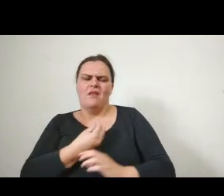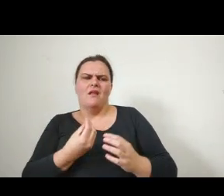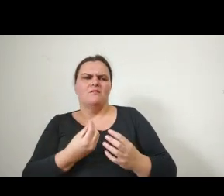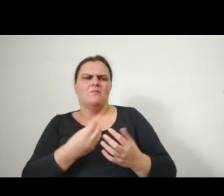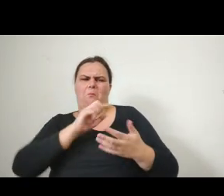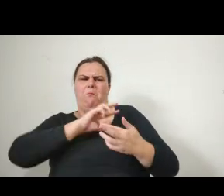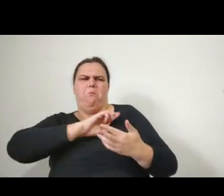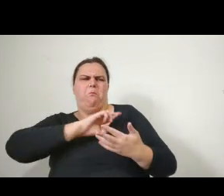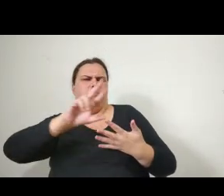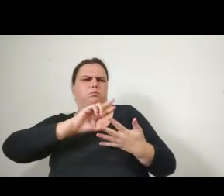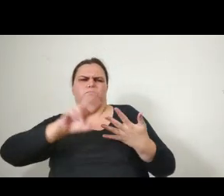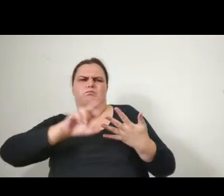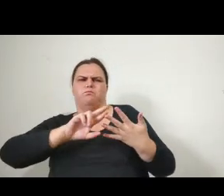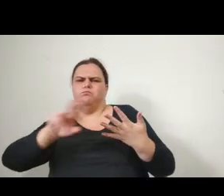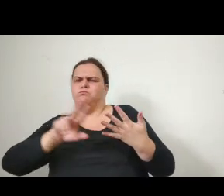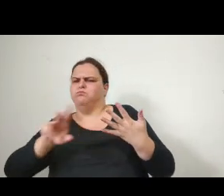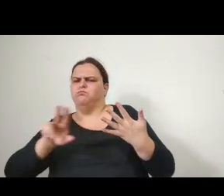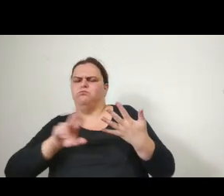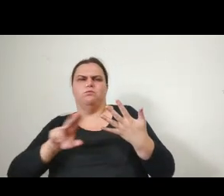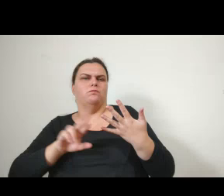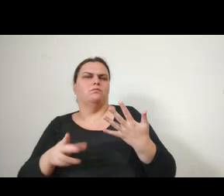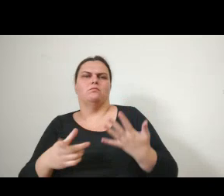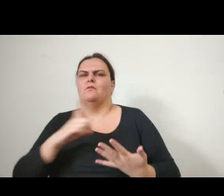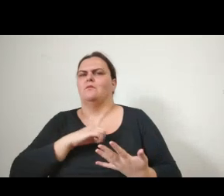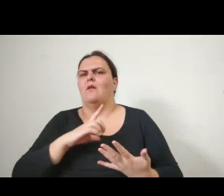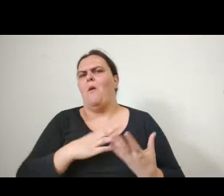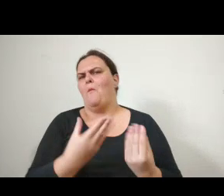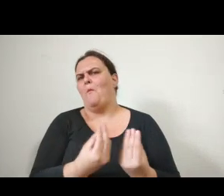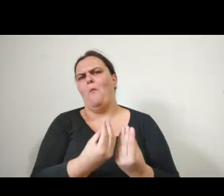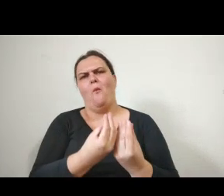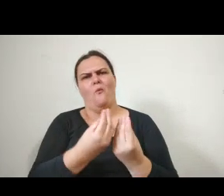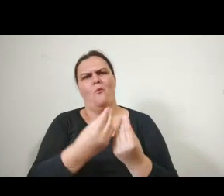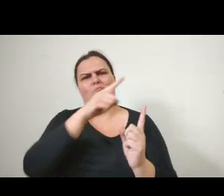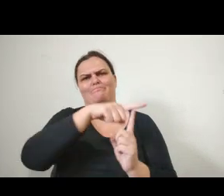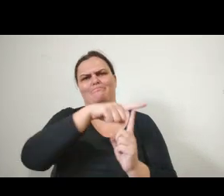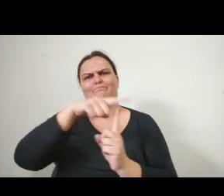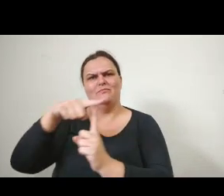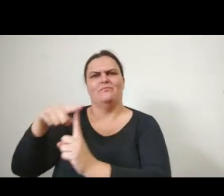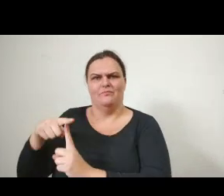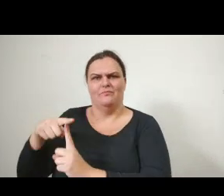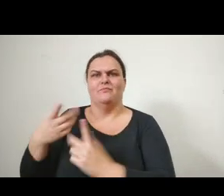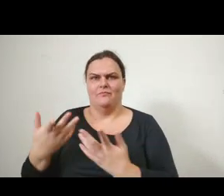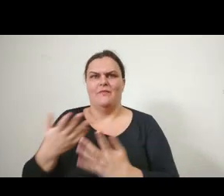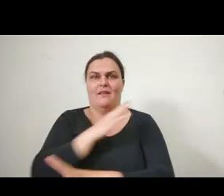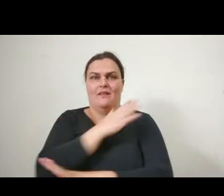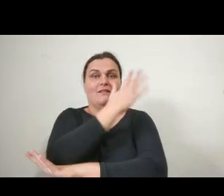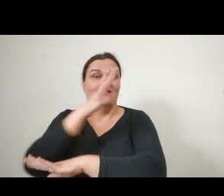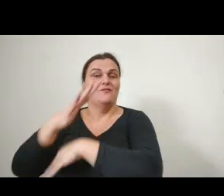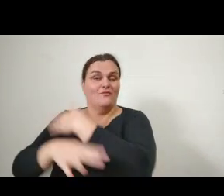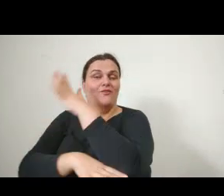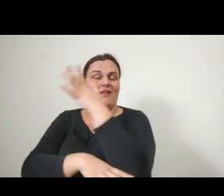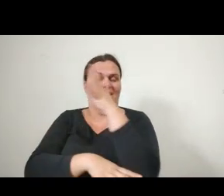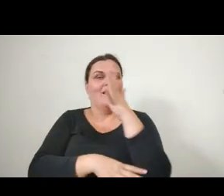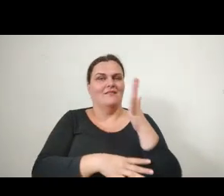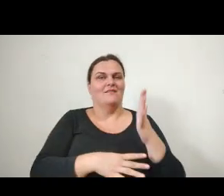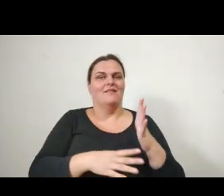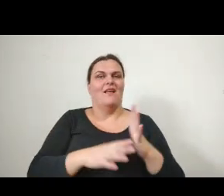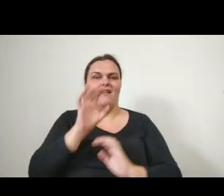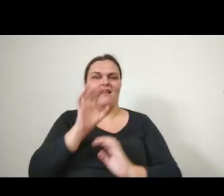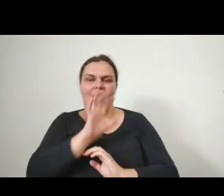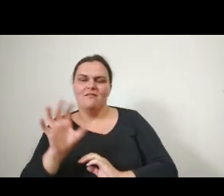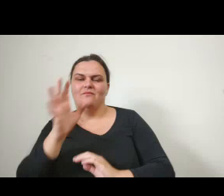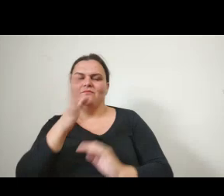ambientes onde a gente encontra, né, uma grande densidade de espécies, né, as florestas tropicais, em termos de ambientes terrestres. Né? Nos